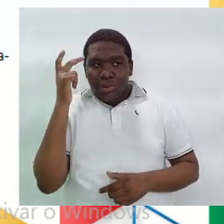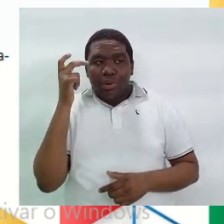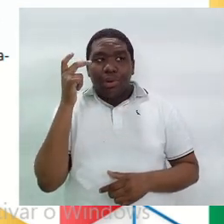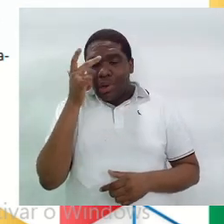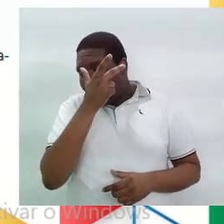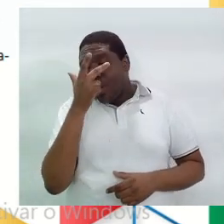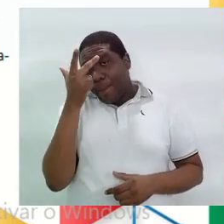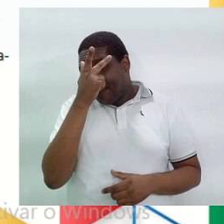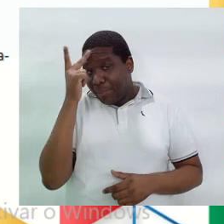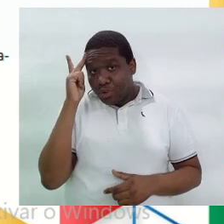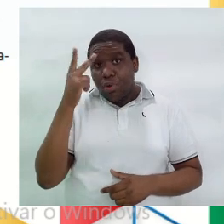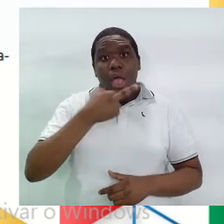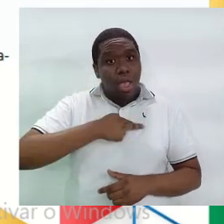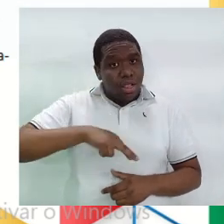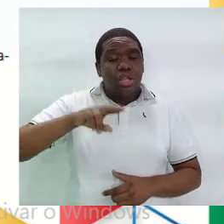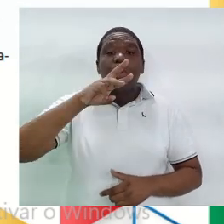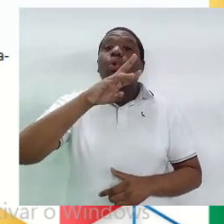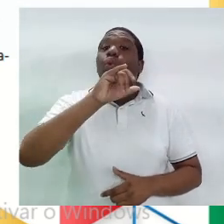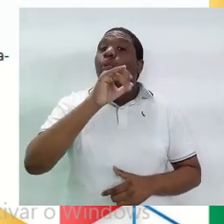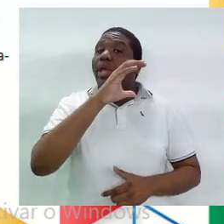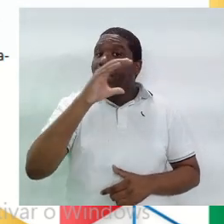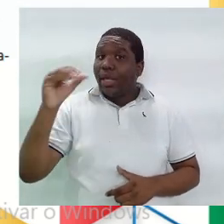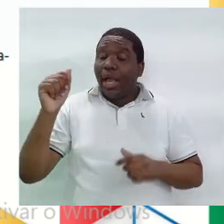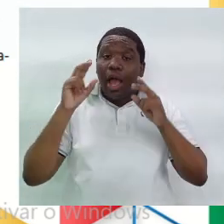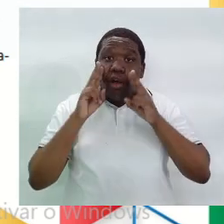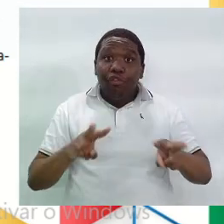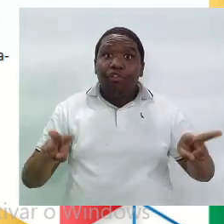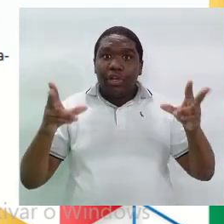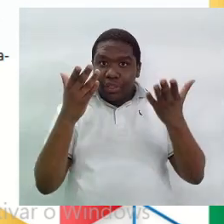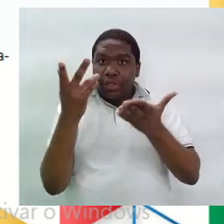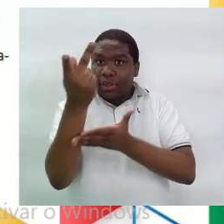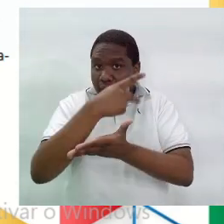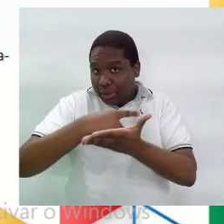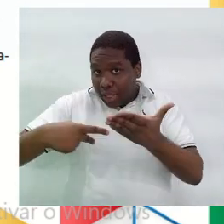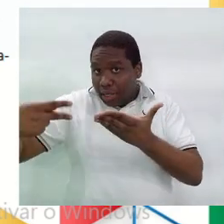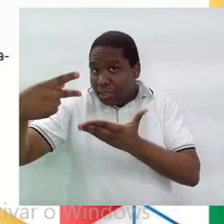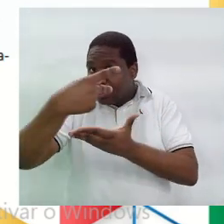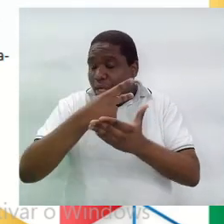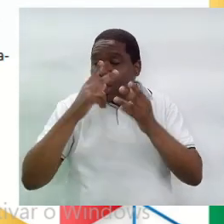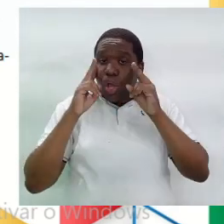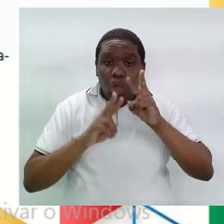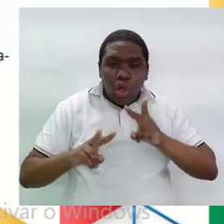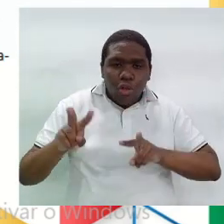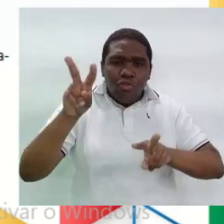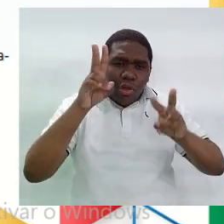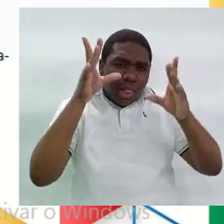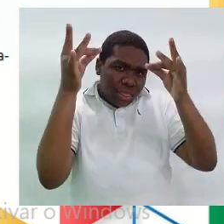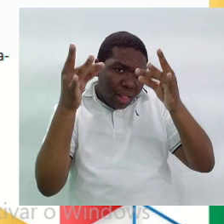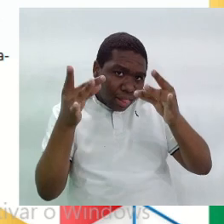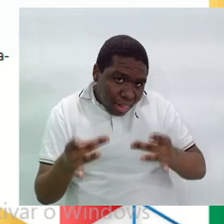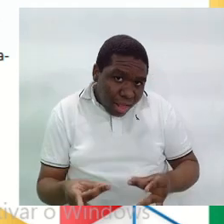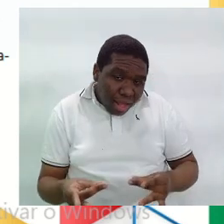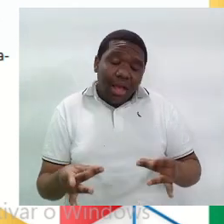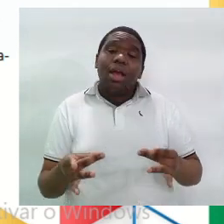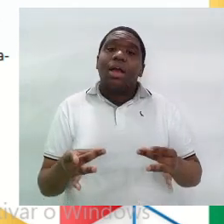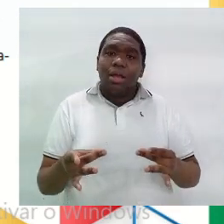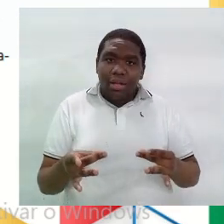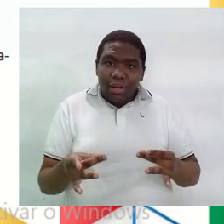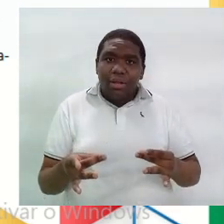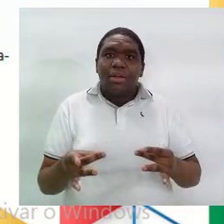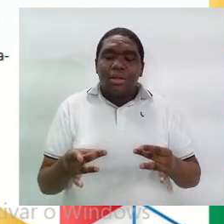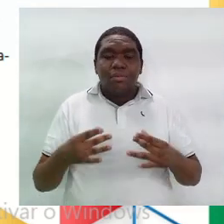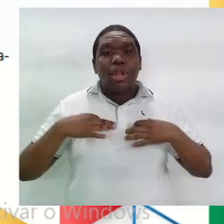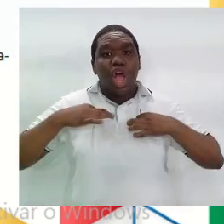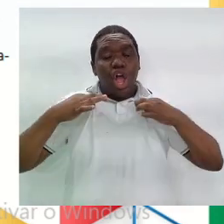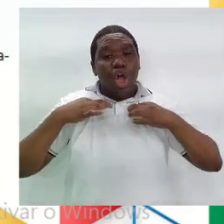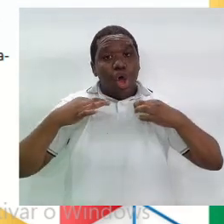adepto da Wicca. Veja só essa questão, olhem a tela, observem a